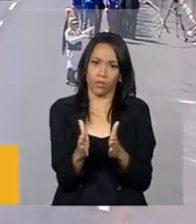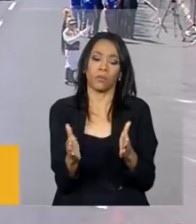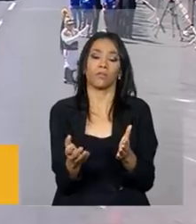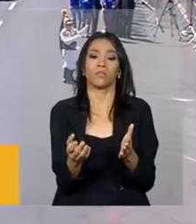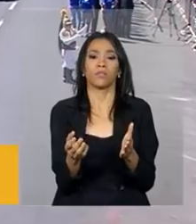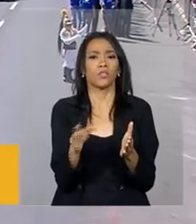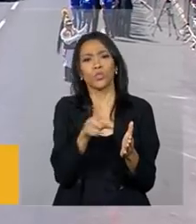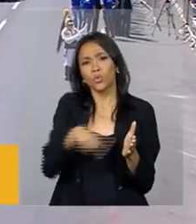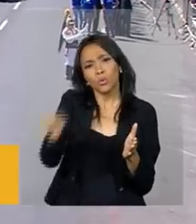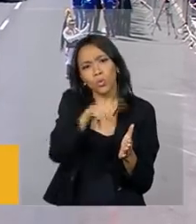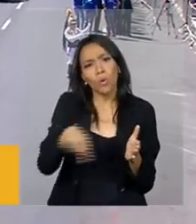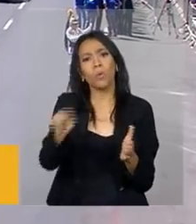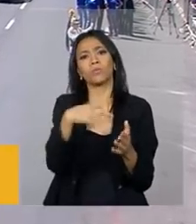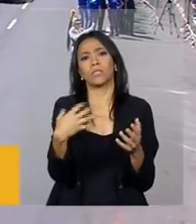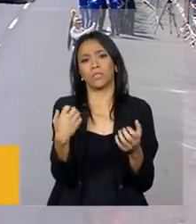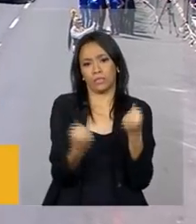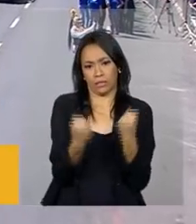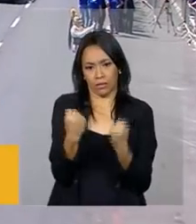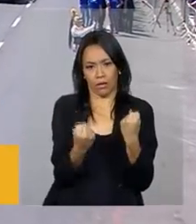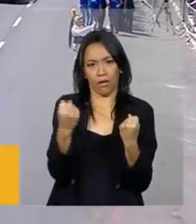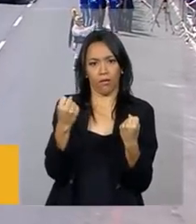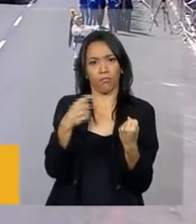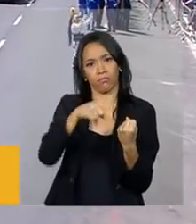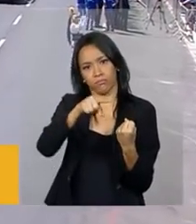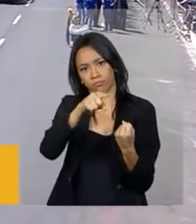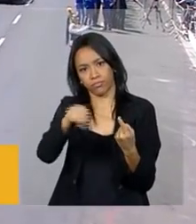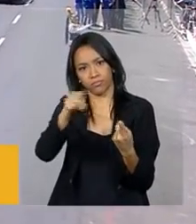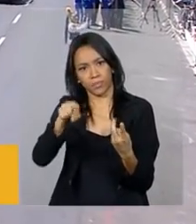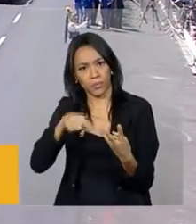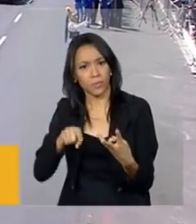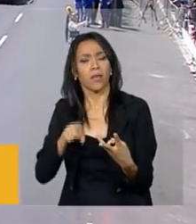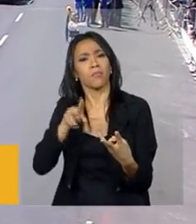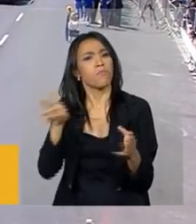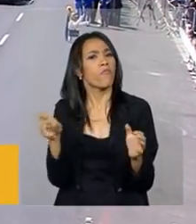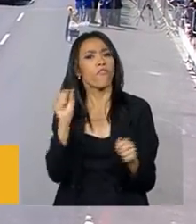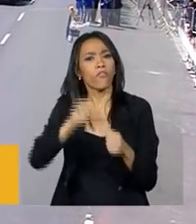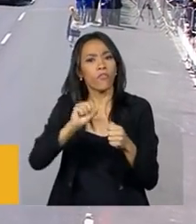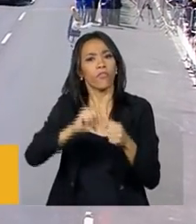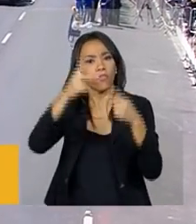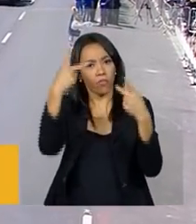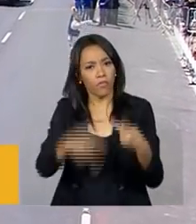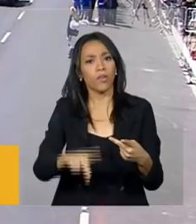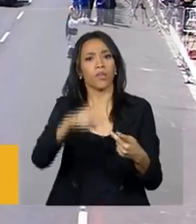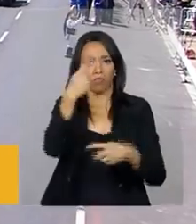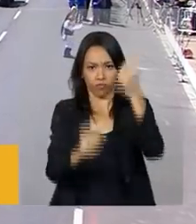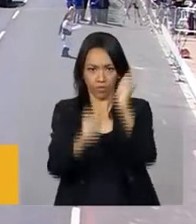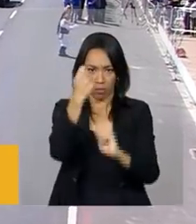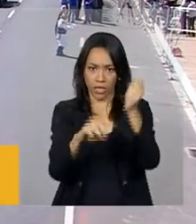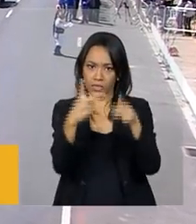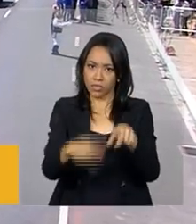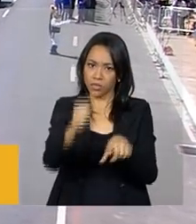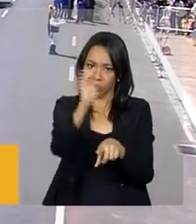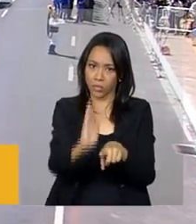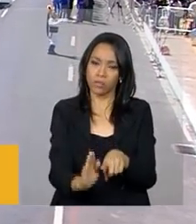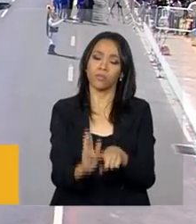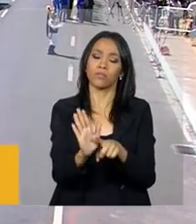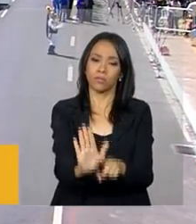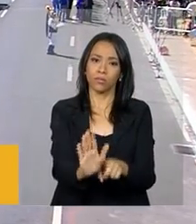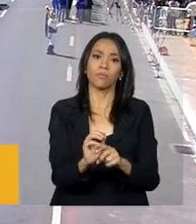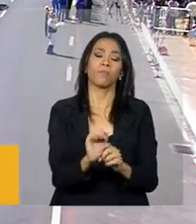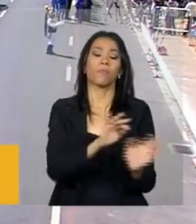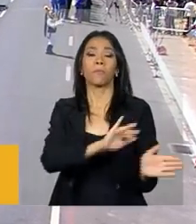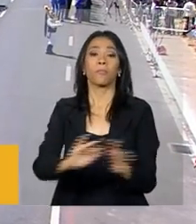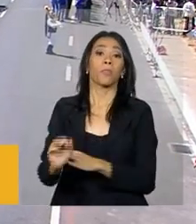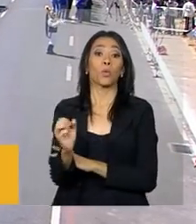as viaturas são 100% nacionais. O 3º Esquadrão, a